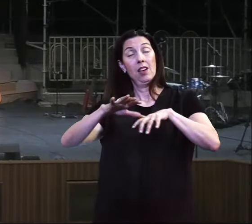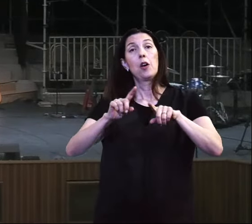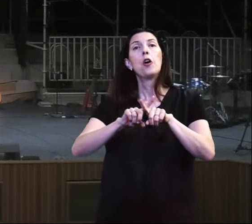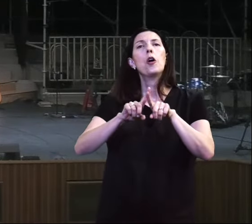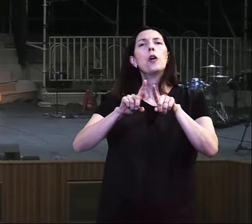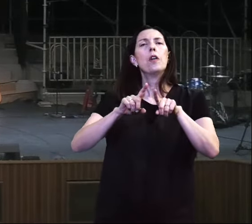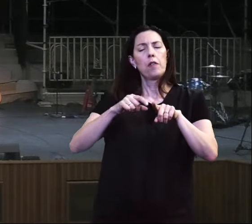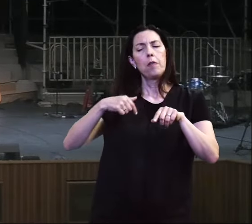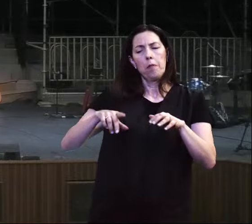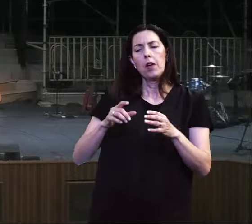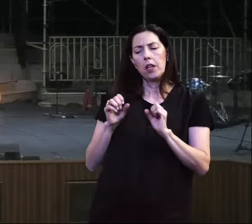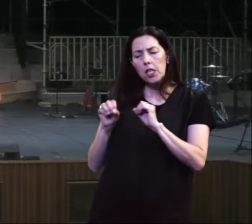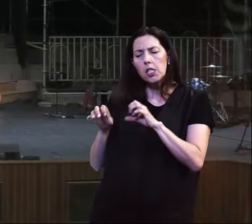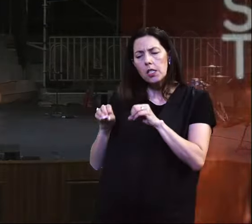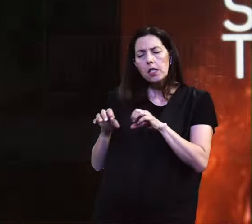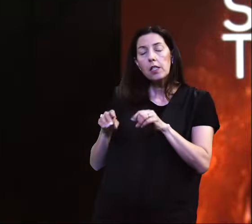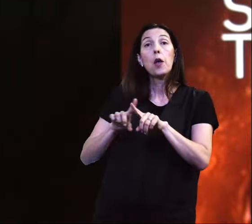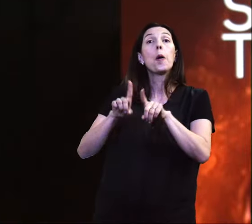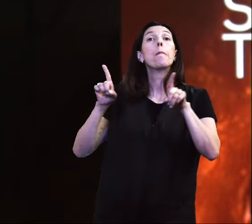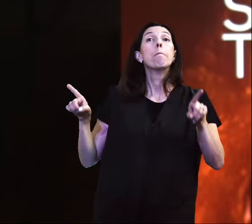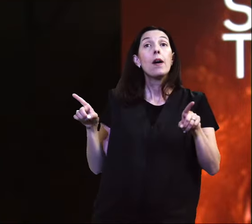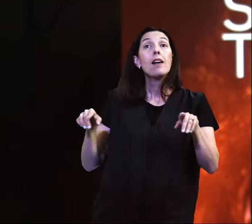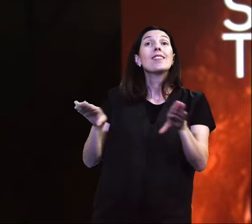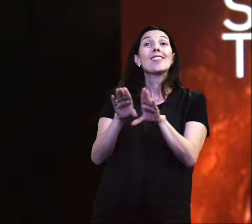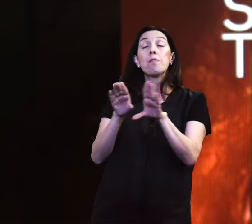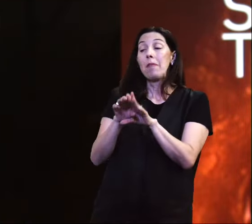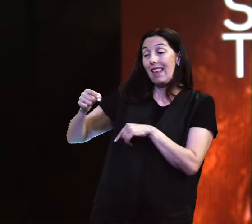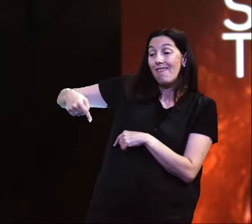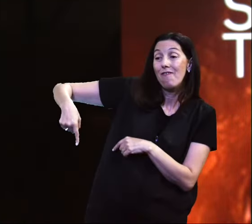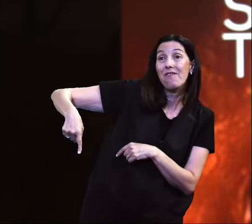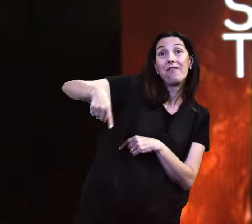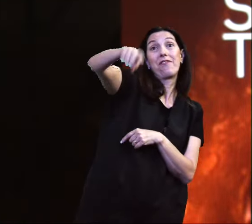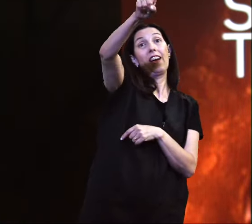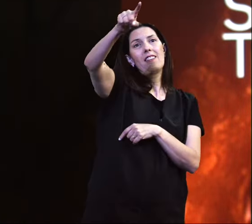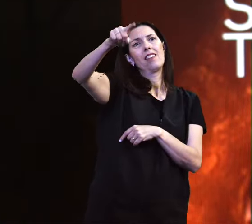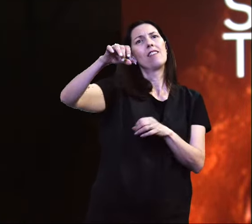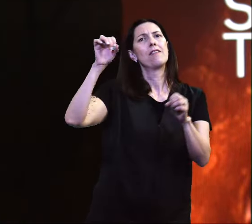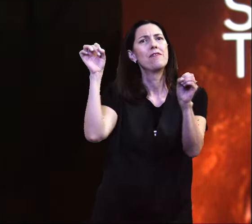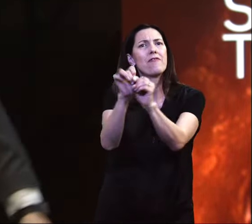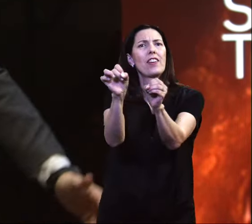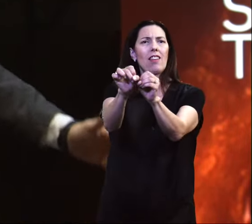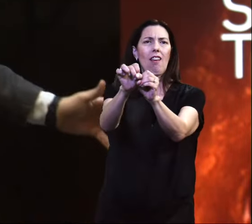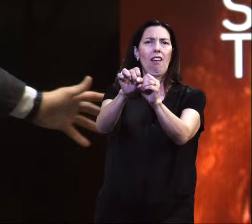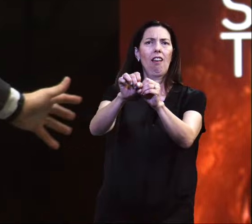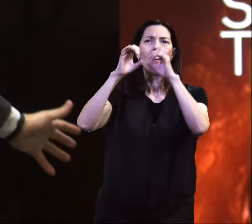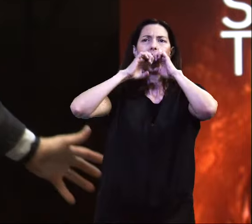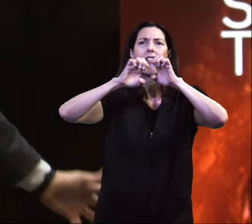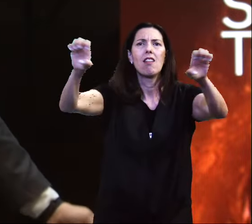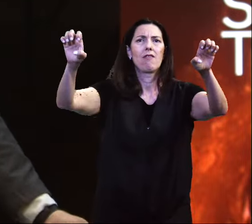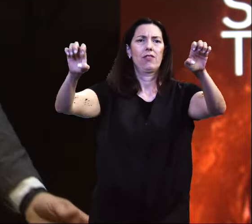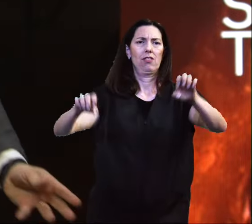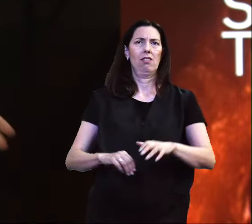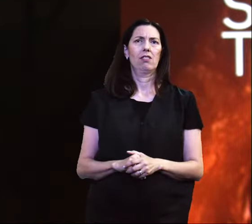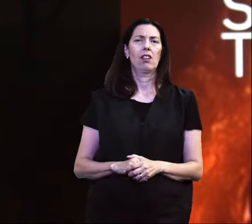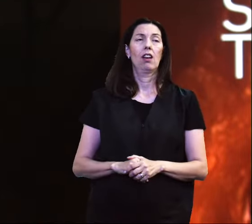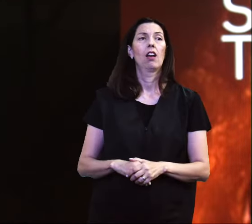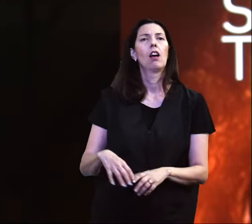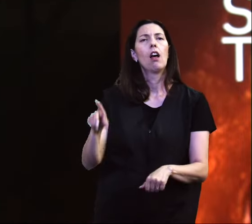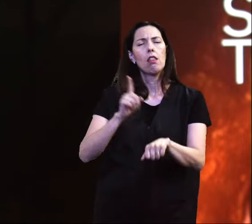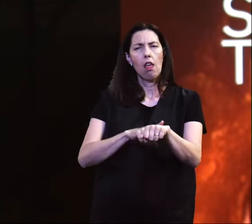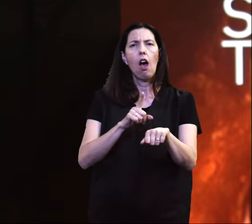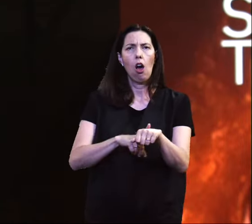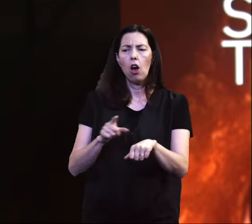manda eles serem testemunhas, fazerem a obra de Deus. Porque quando eles fazem a obra